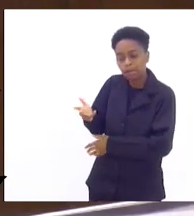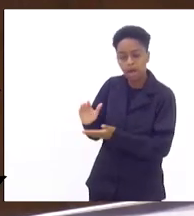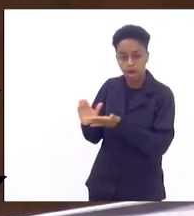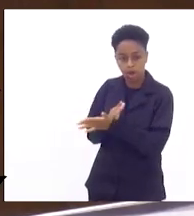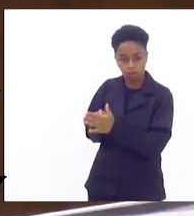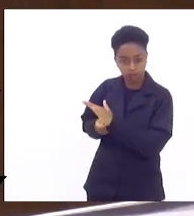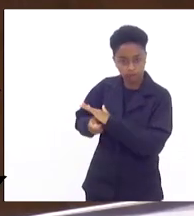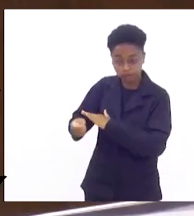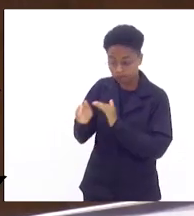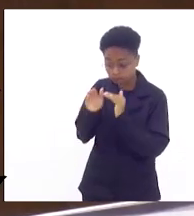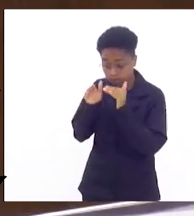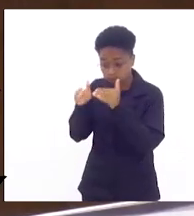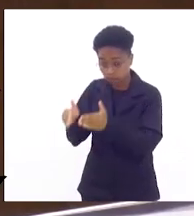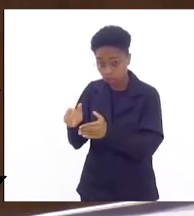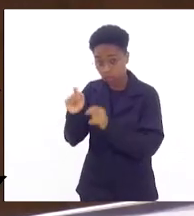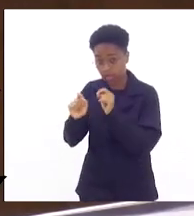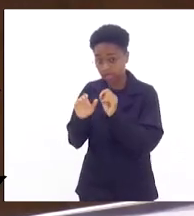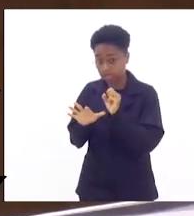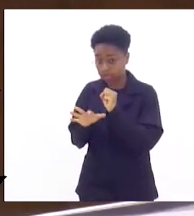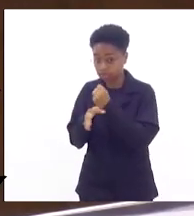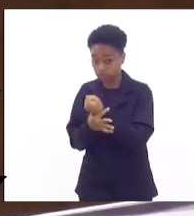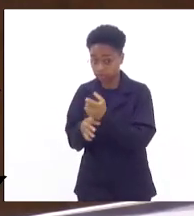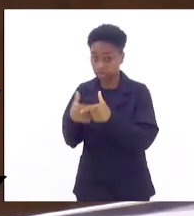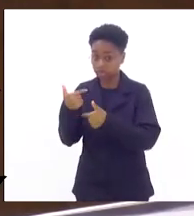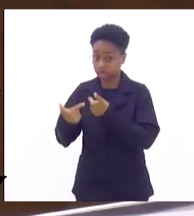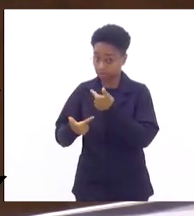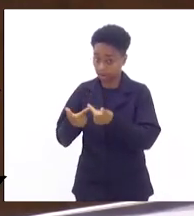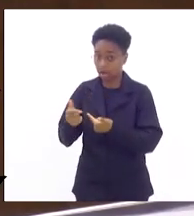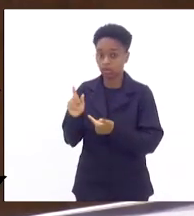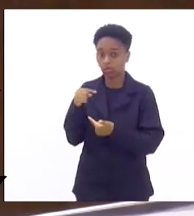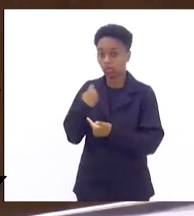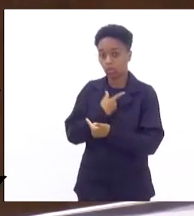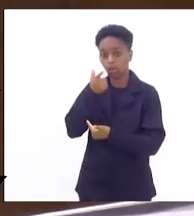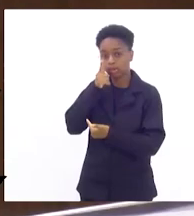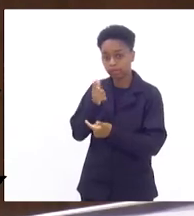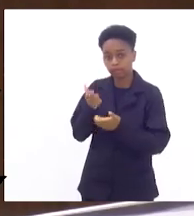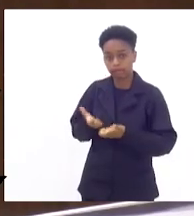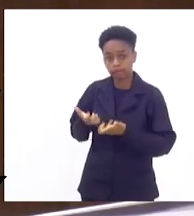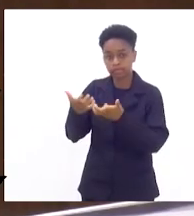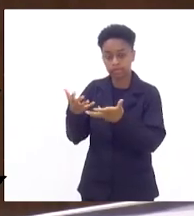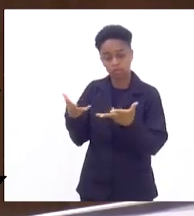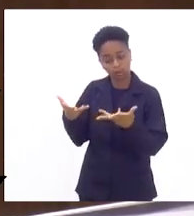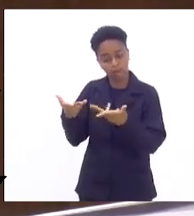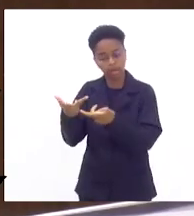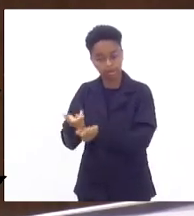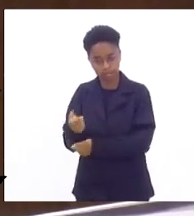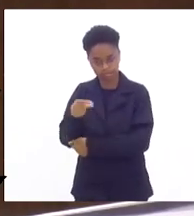com foco na segurança operacional, para a gente poder prestar o serviço adequado.